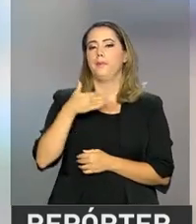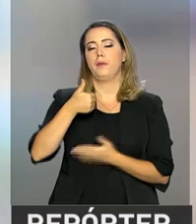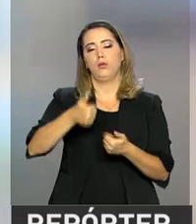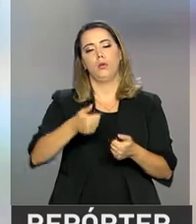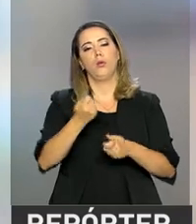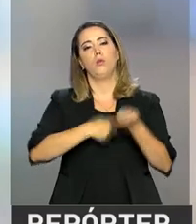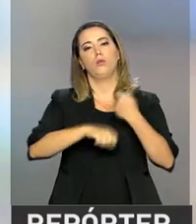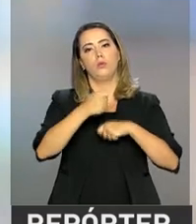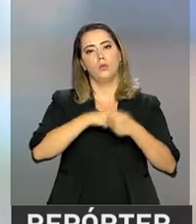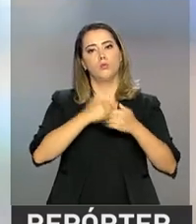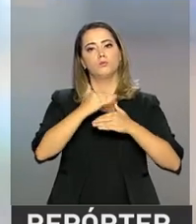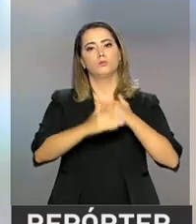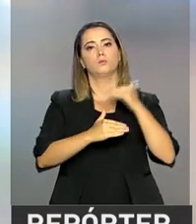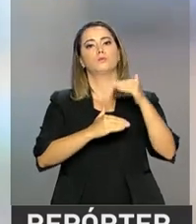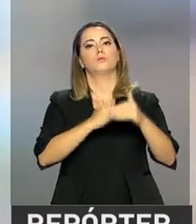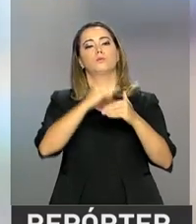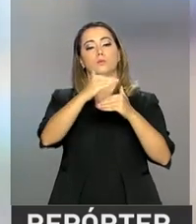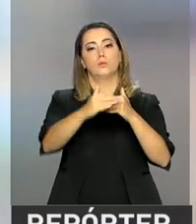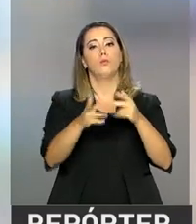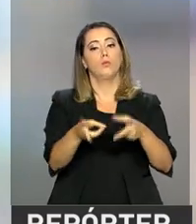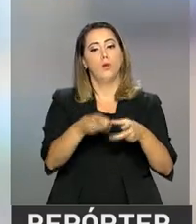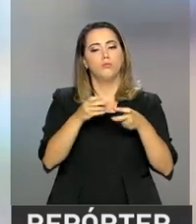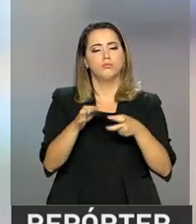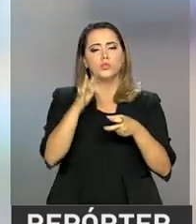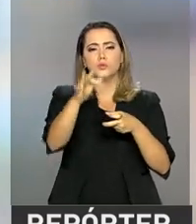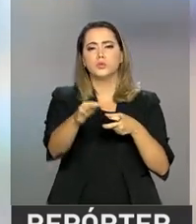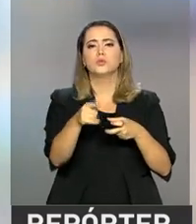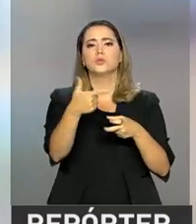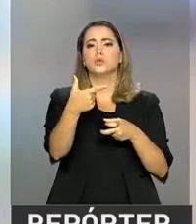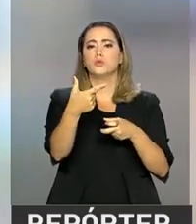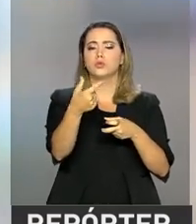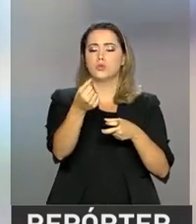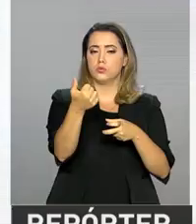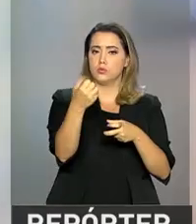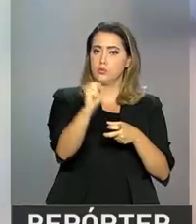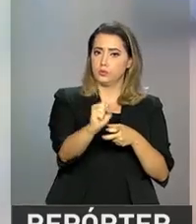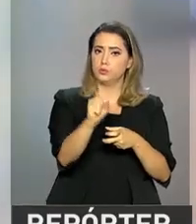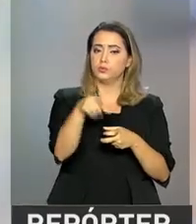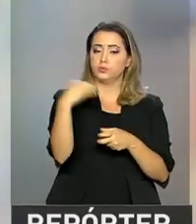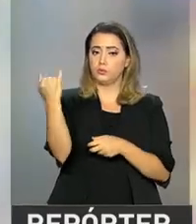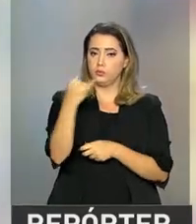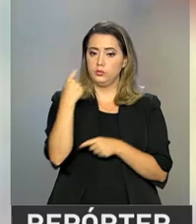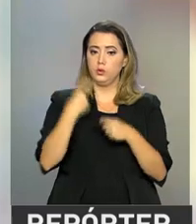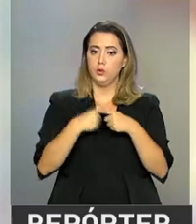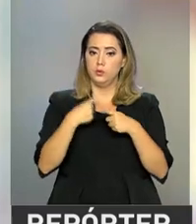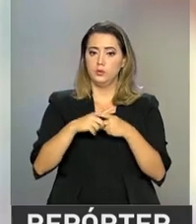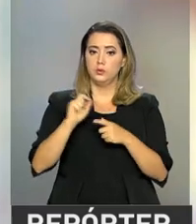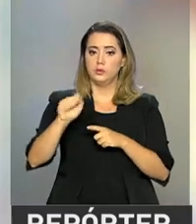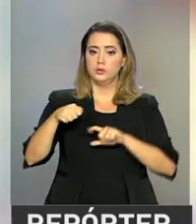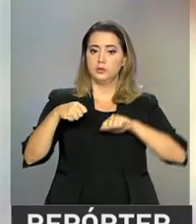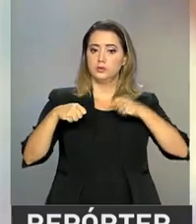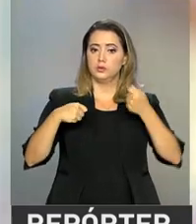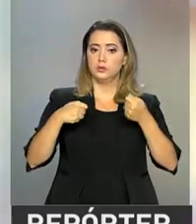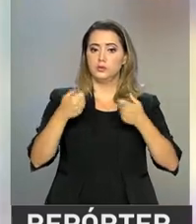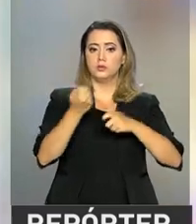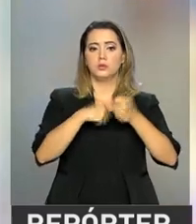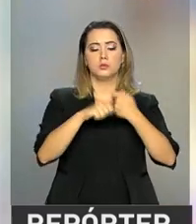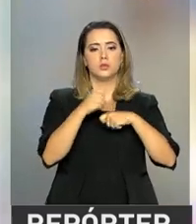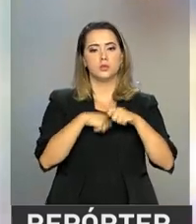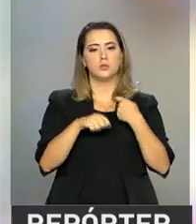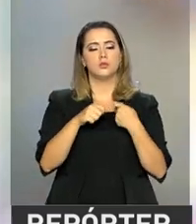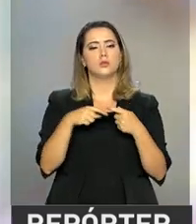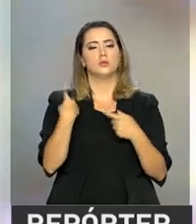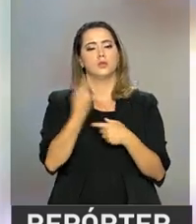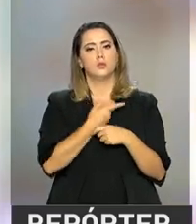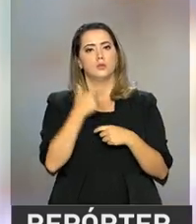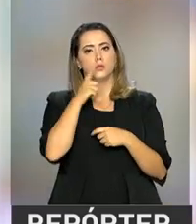crescimento econômico. Você está com a previsão de crescimento econômico para 2018 significativa. Isso é bom porque dá sinais para a economia, né? Por exemplo, nós estamos